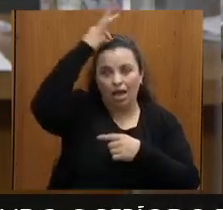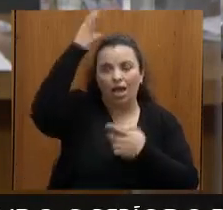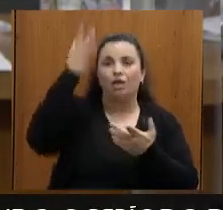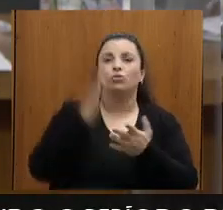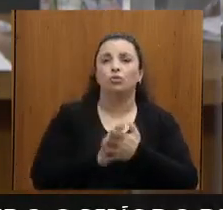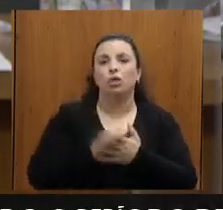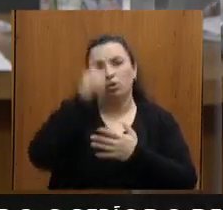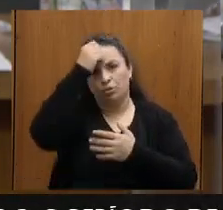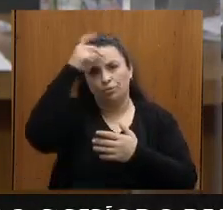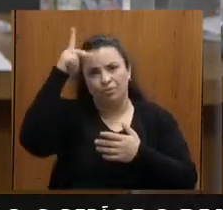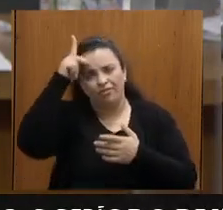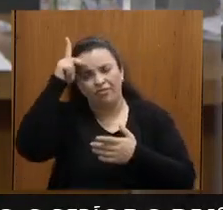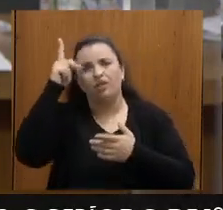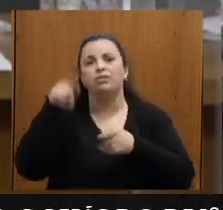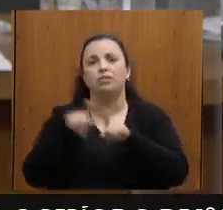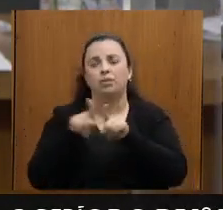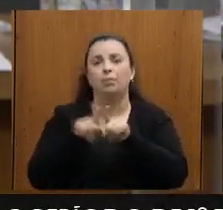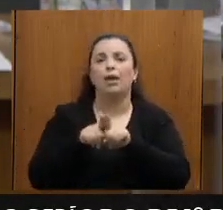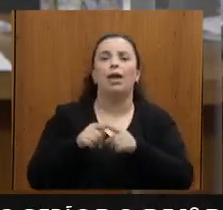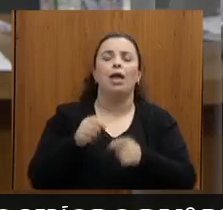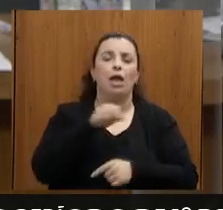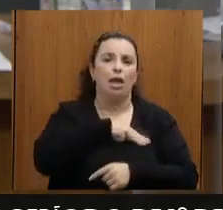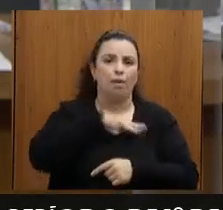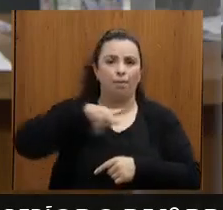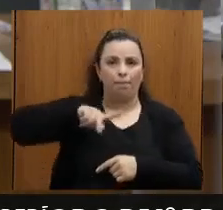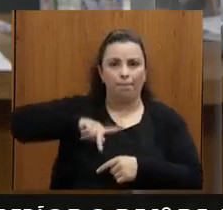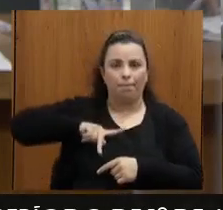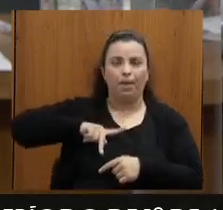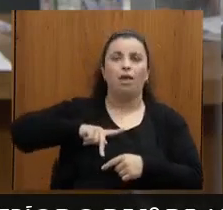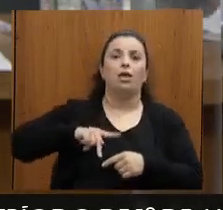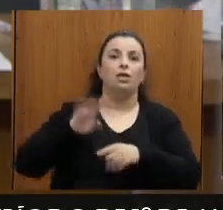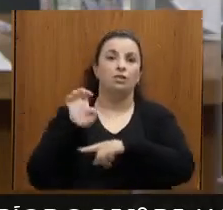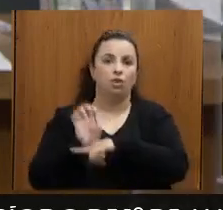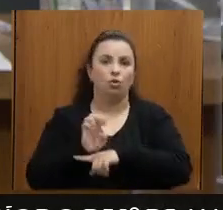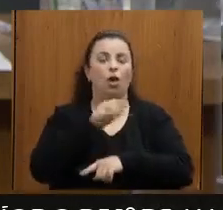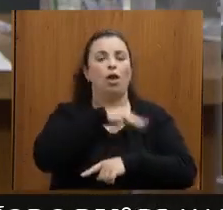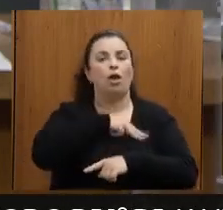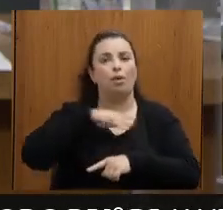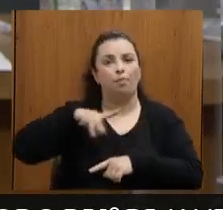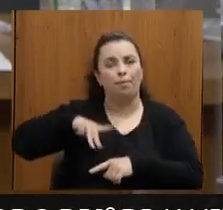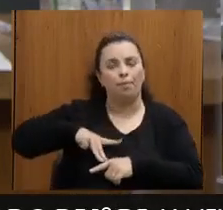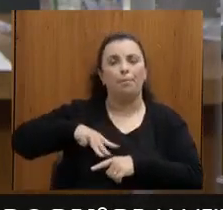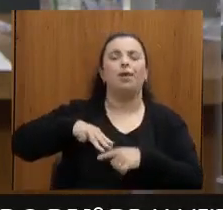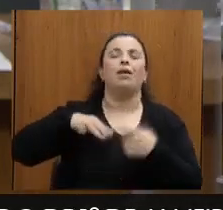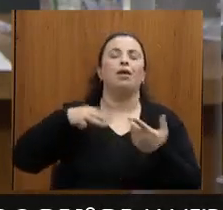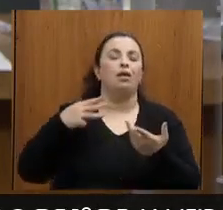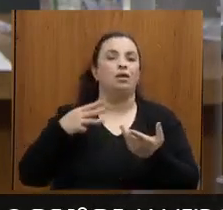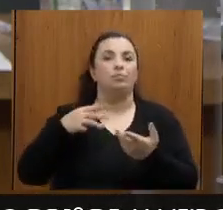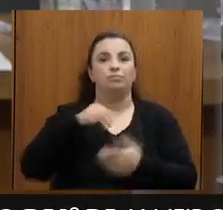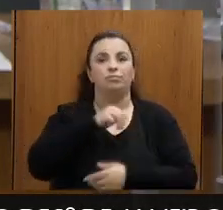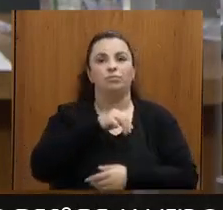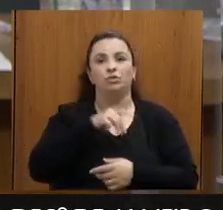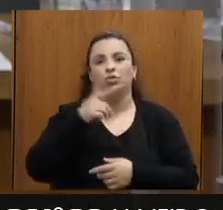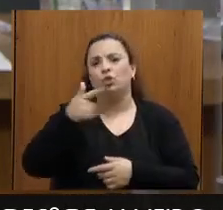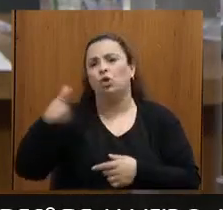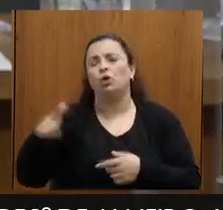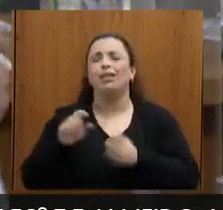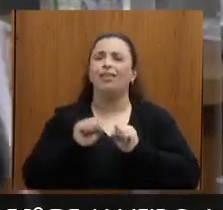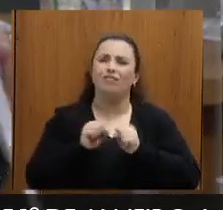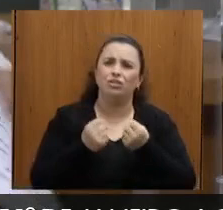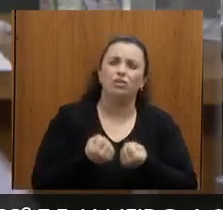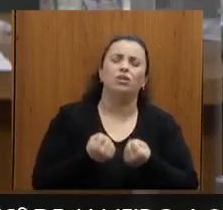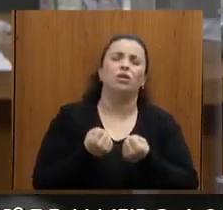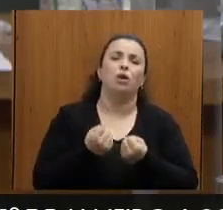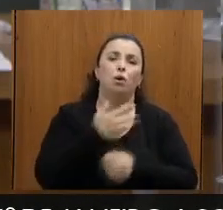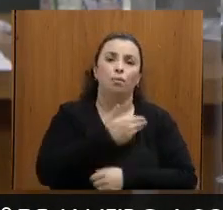Doce, Ministério Público Federal, Ministério Público Estadual de Minas e do Espírito Santo e as Defensorias Públicas de Minas e da União.